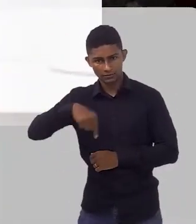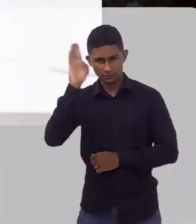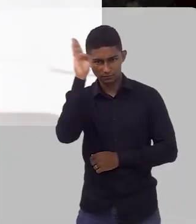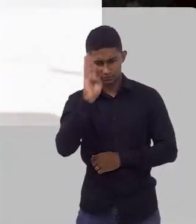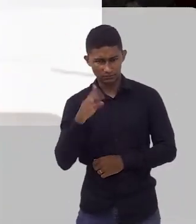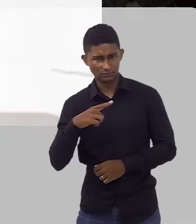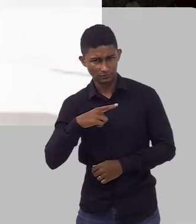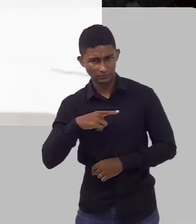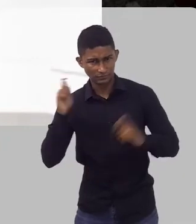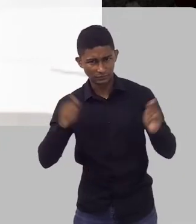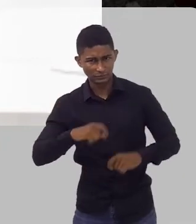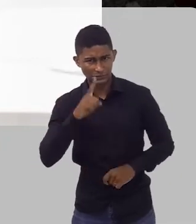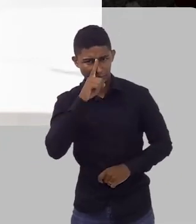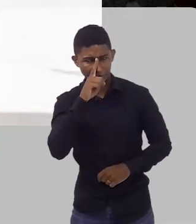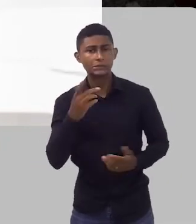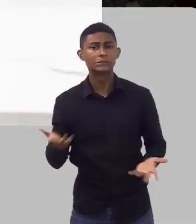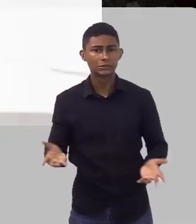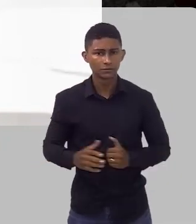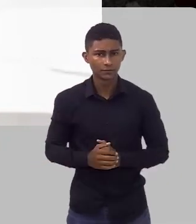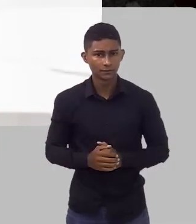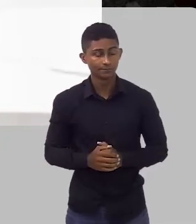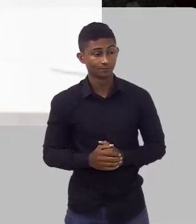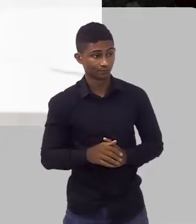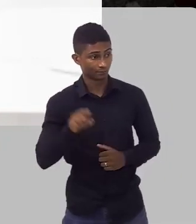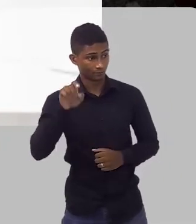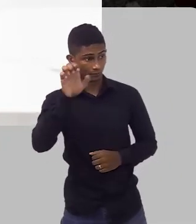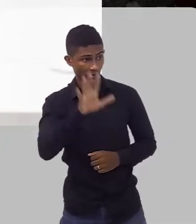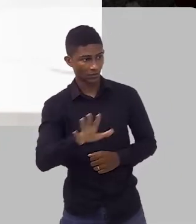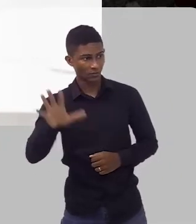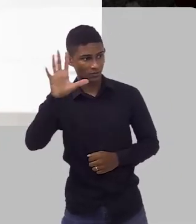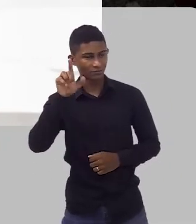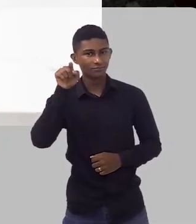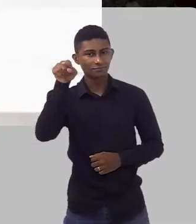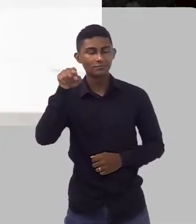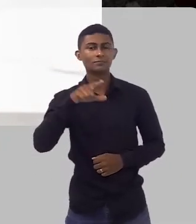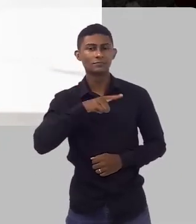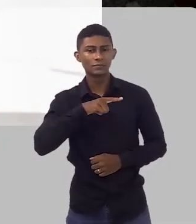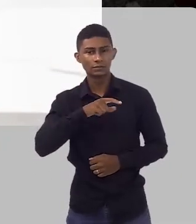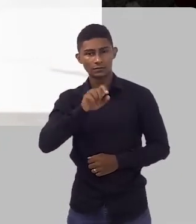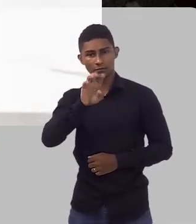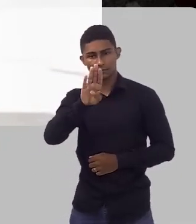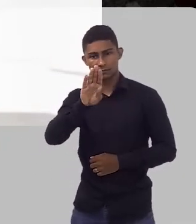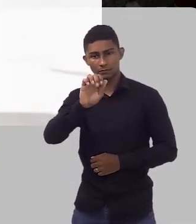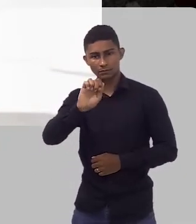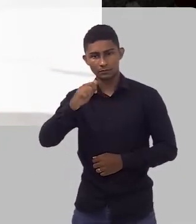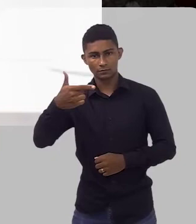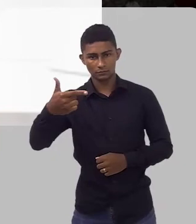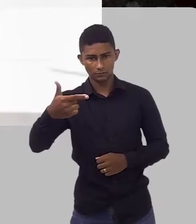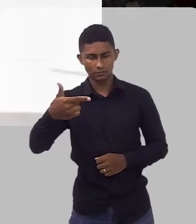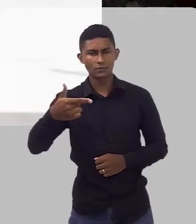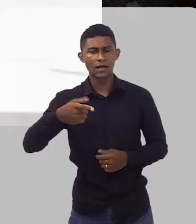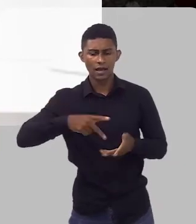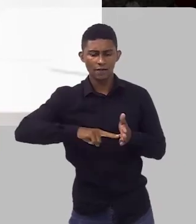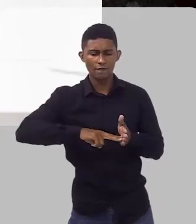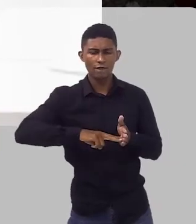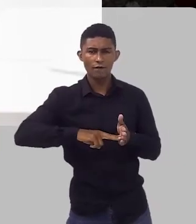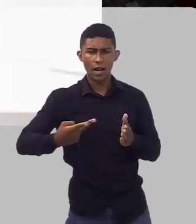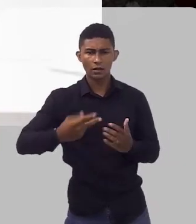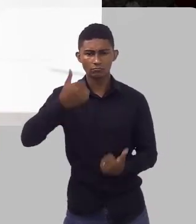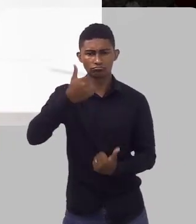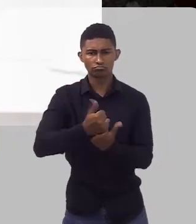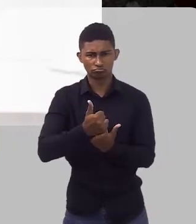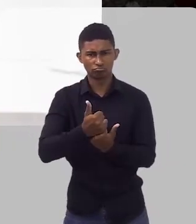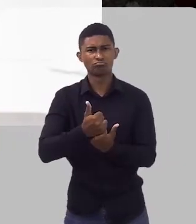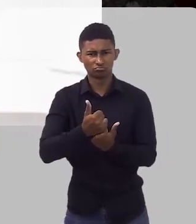isso. As variantes que têm circulado na Europa, especialmente a BA2, que é uma subvariante da